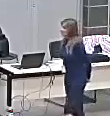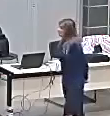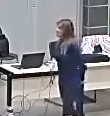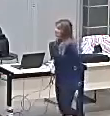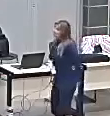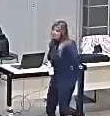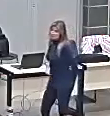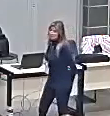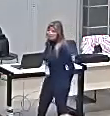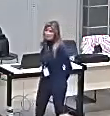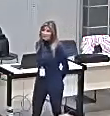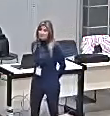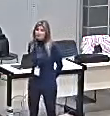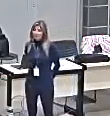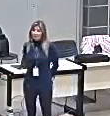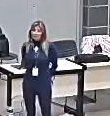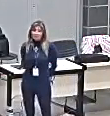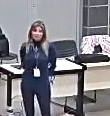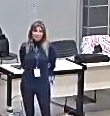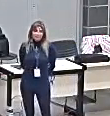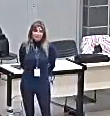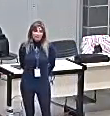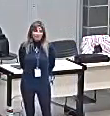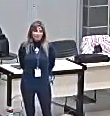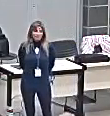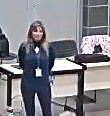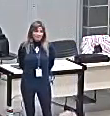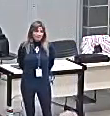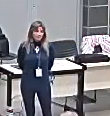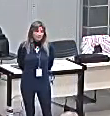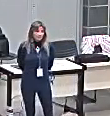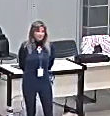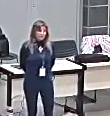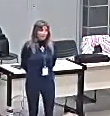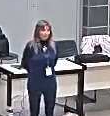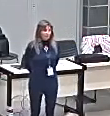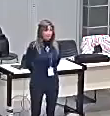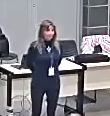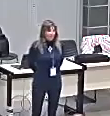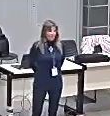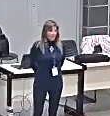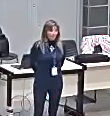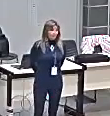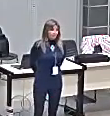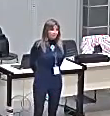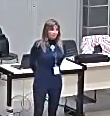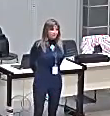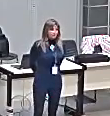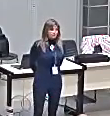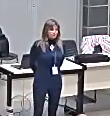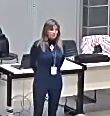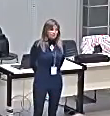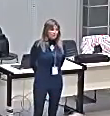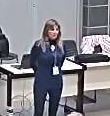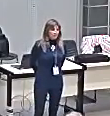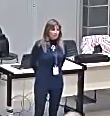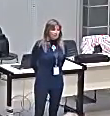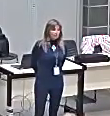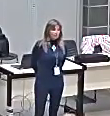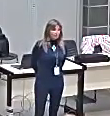Vamos retomar essa discussão eu tenho certeza que a comissão ela vai levar isso à frente e Franco Welton